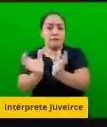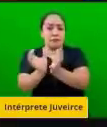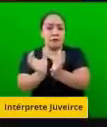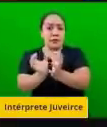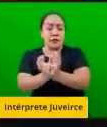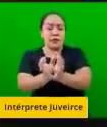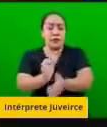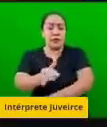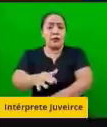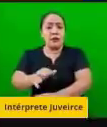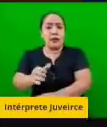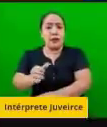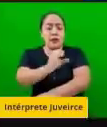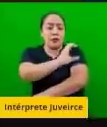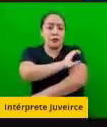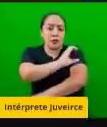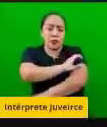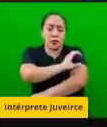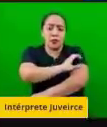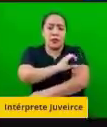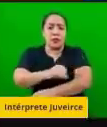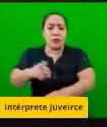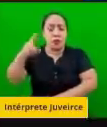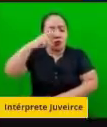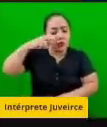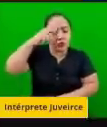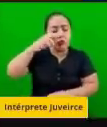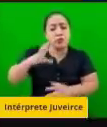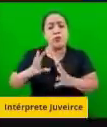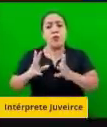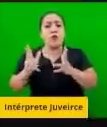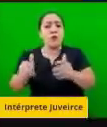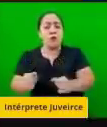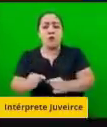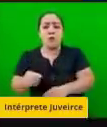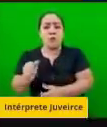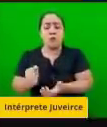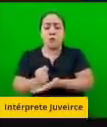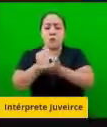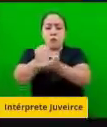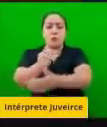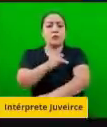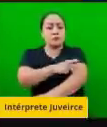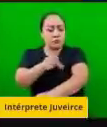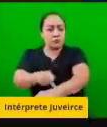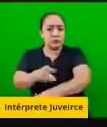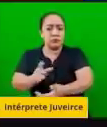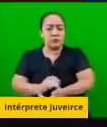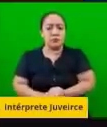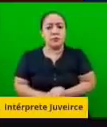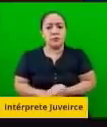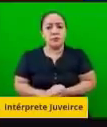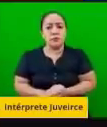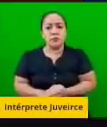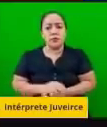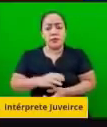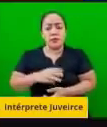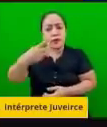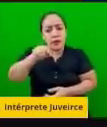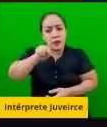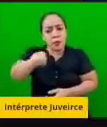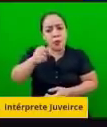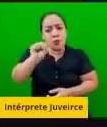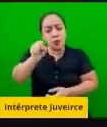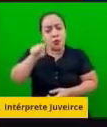educacional, coordenador ou apoio pedagógico. O item 3.8.1 diz